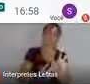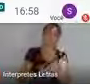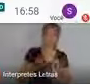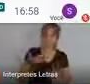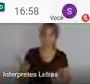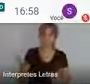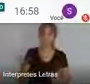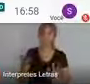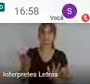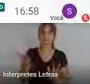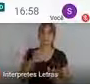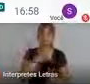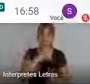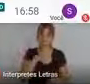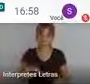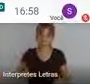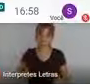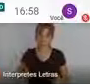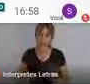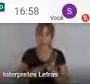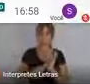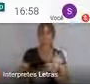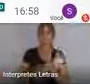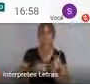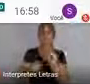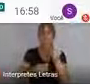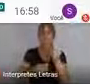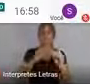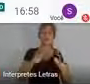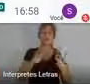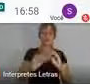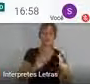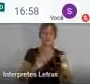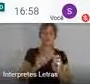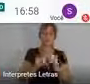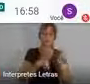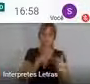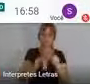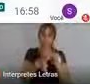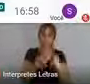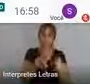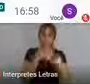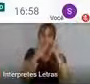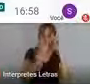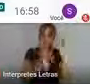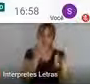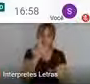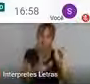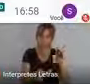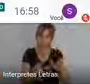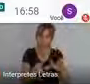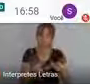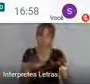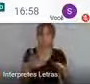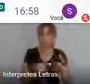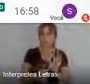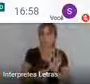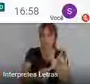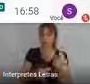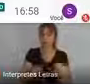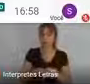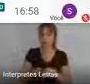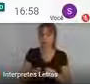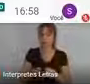Acará, que mostram o falar dessas comunidades. A gente vê, por exemplo, em destaque aqui,